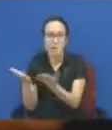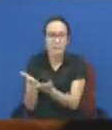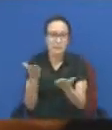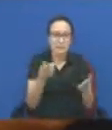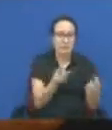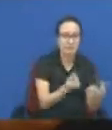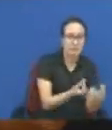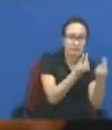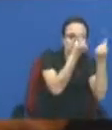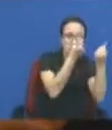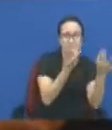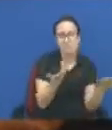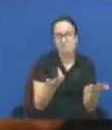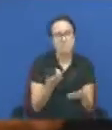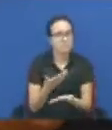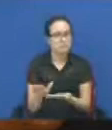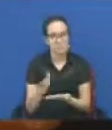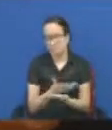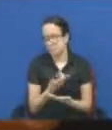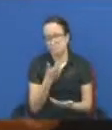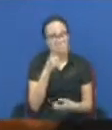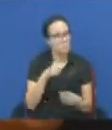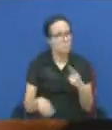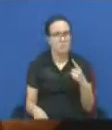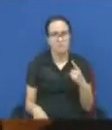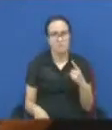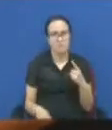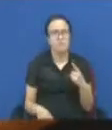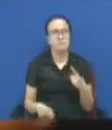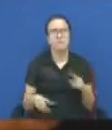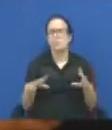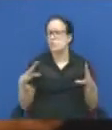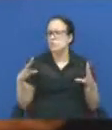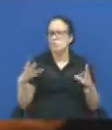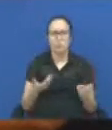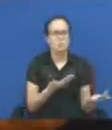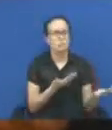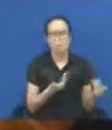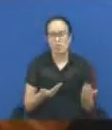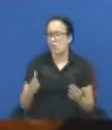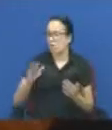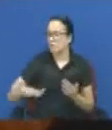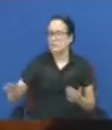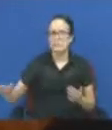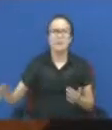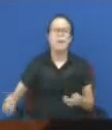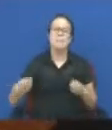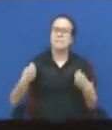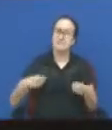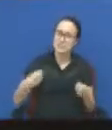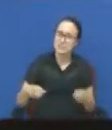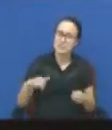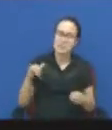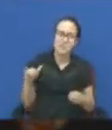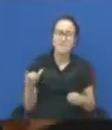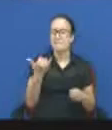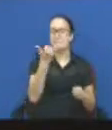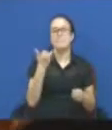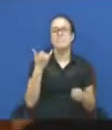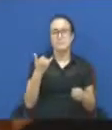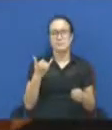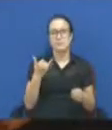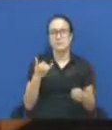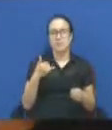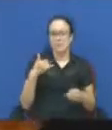e merecem todos terem uma oportunidade, ter uma condição de vida, porque a droga está aí não só com